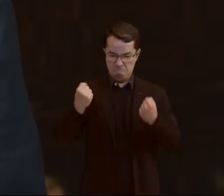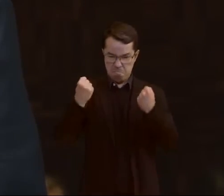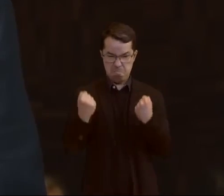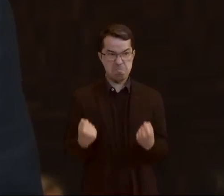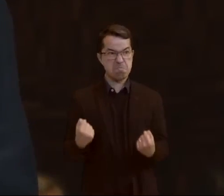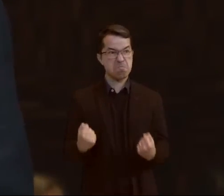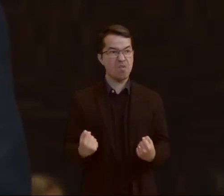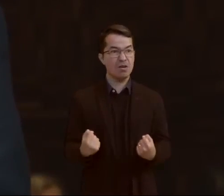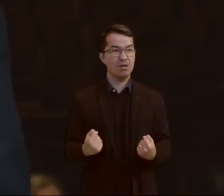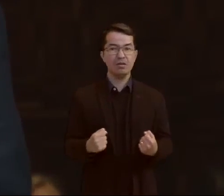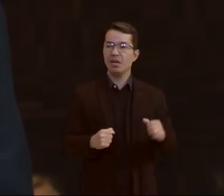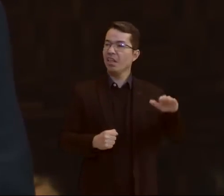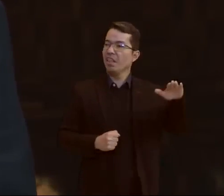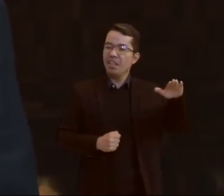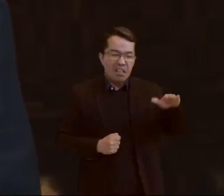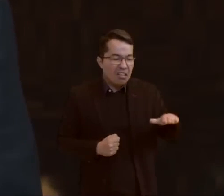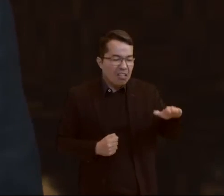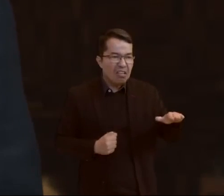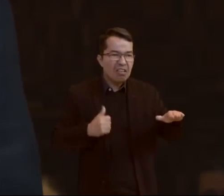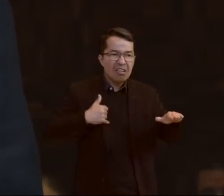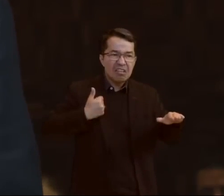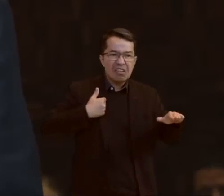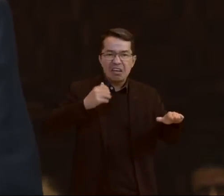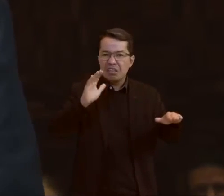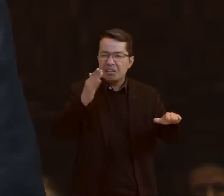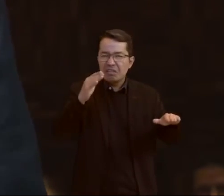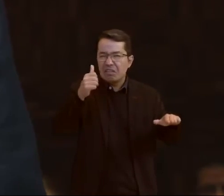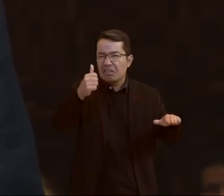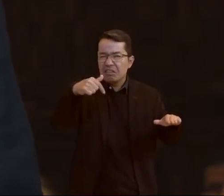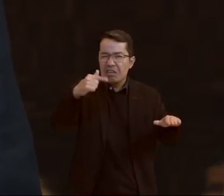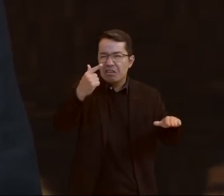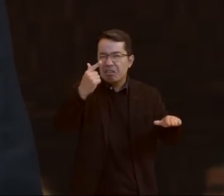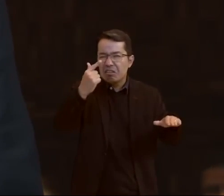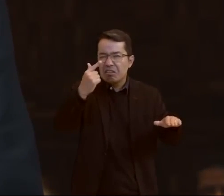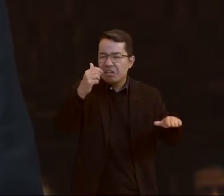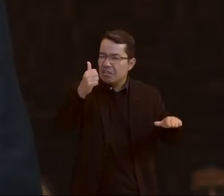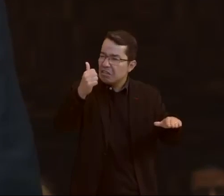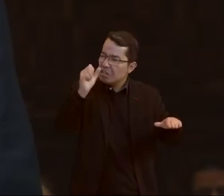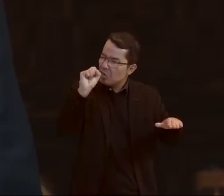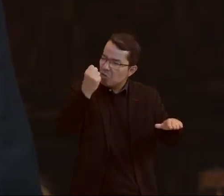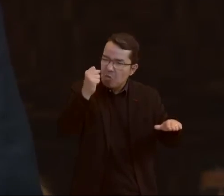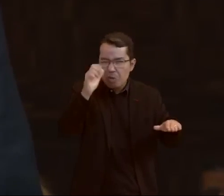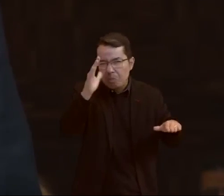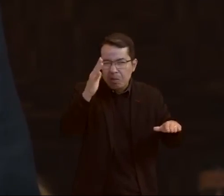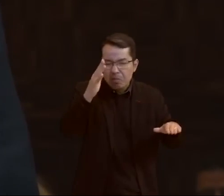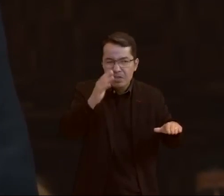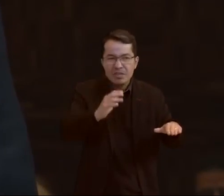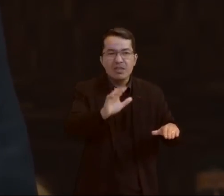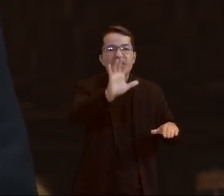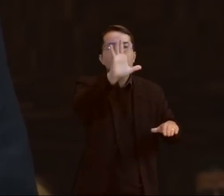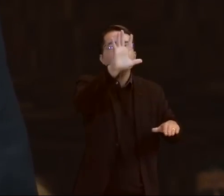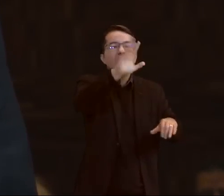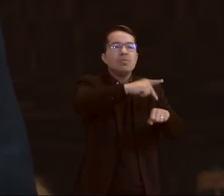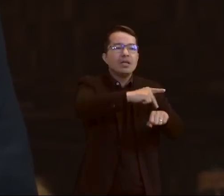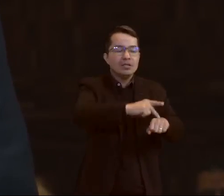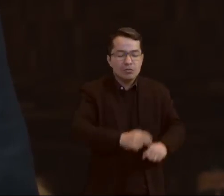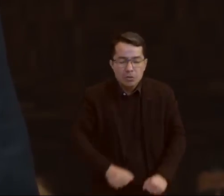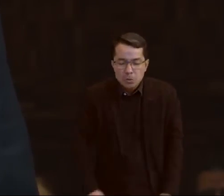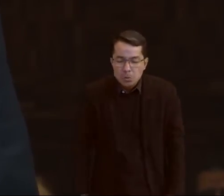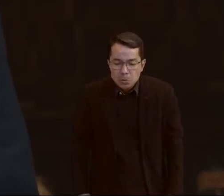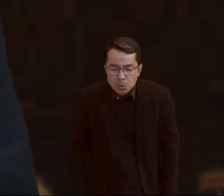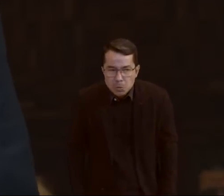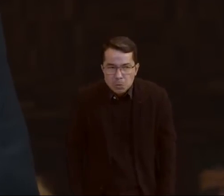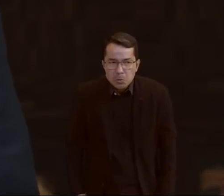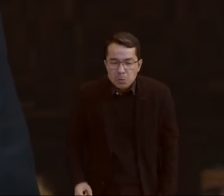E vai um garoto, 17 anos provavelmente, 18, sei lá, com 5 pedrinhas e um